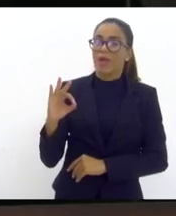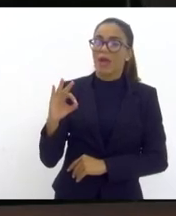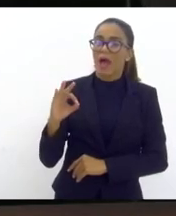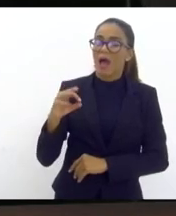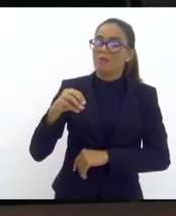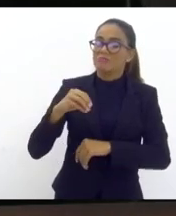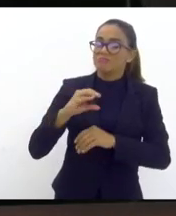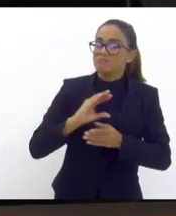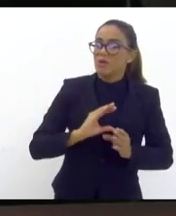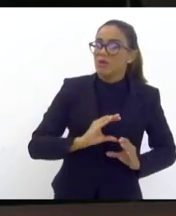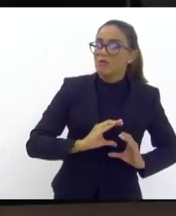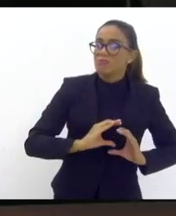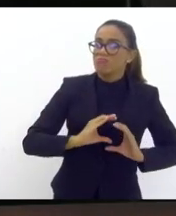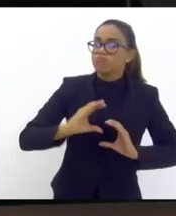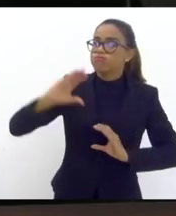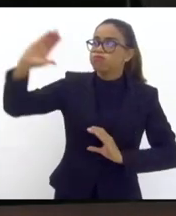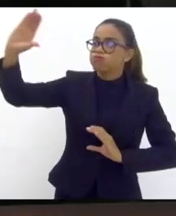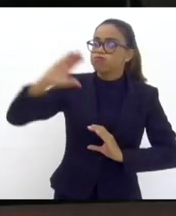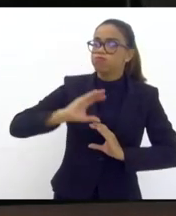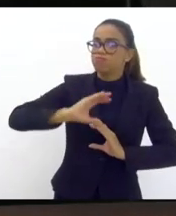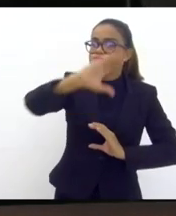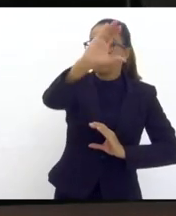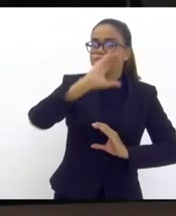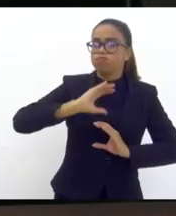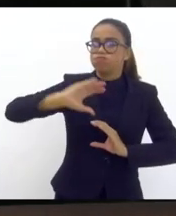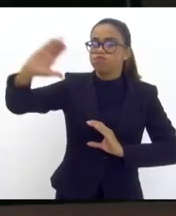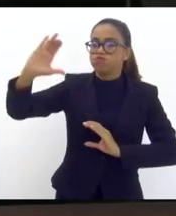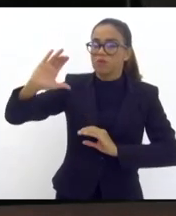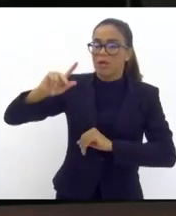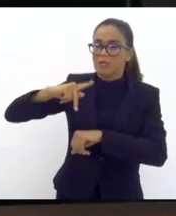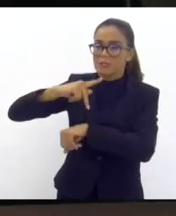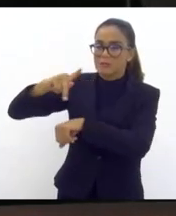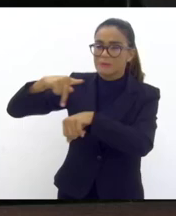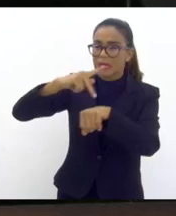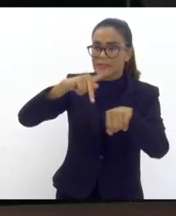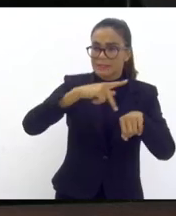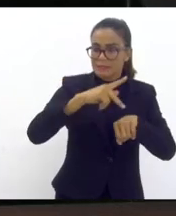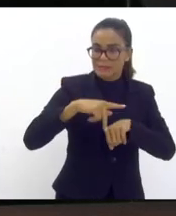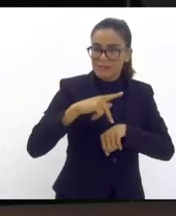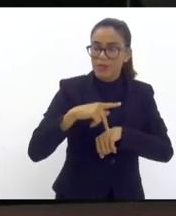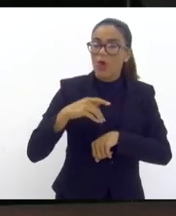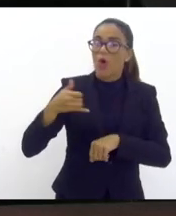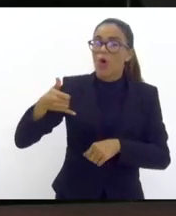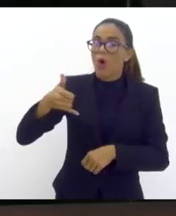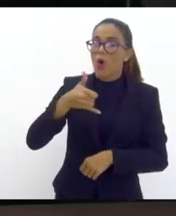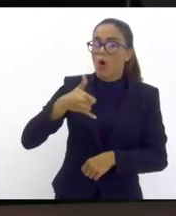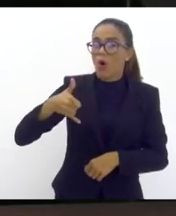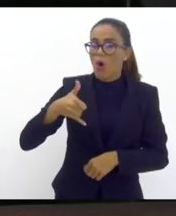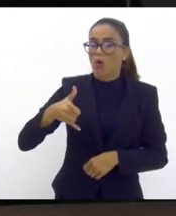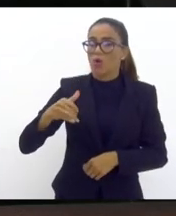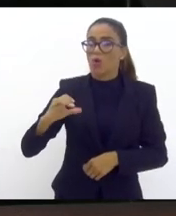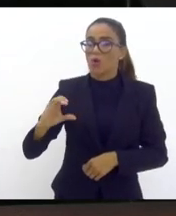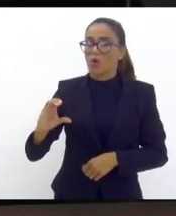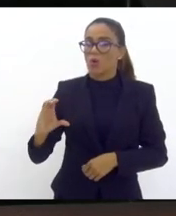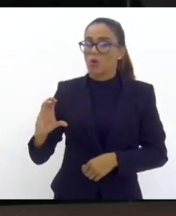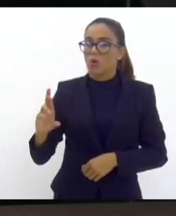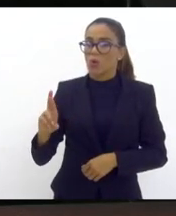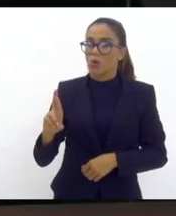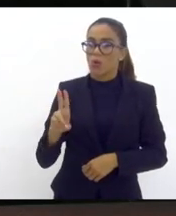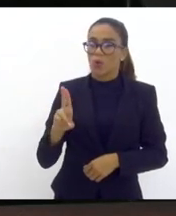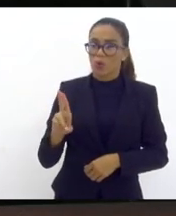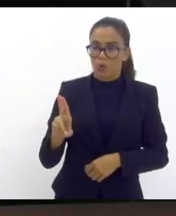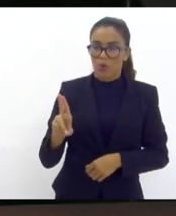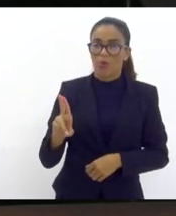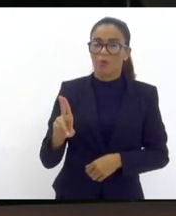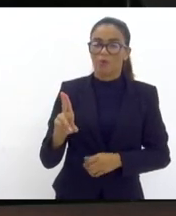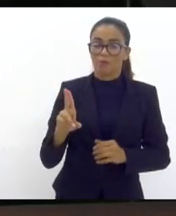cru inicialmente o tributo está previsto para valer entre os meses